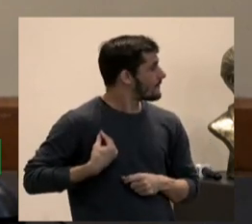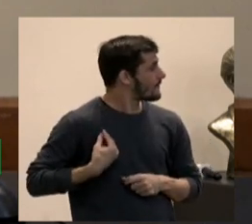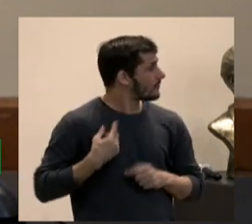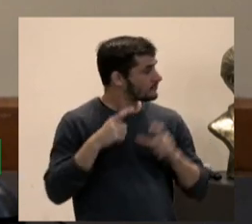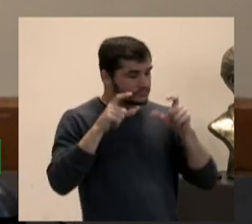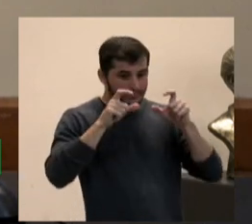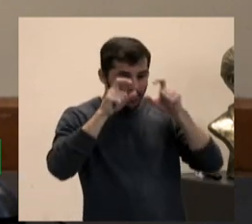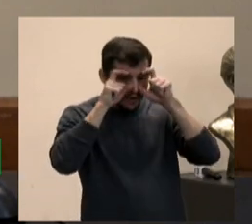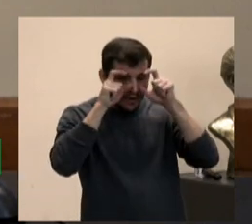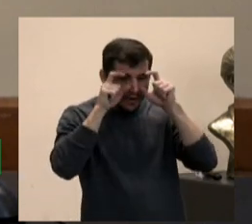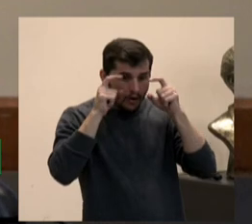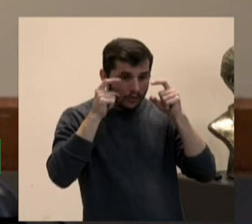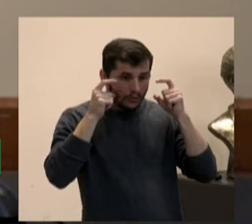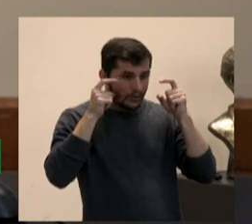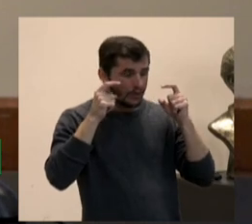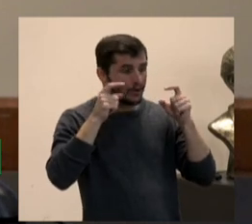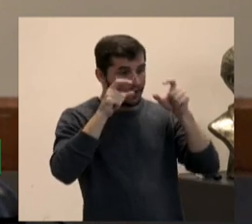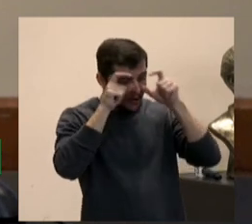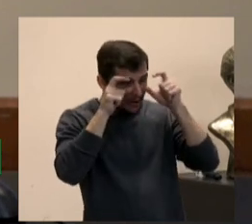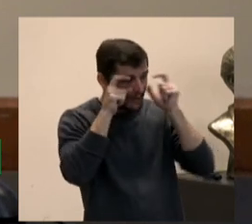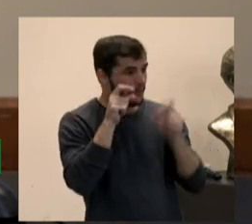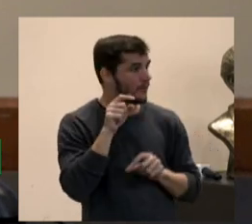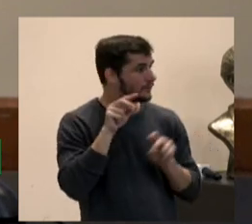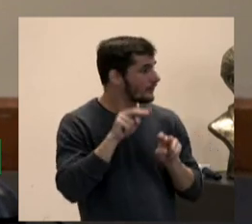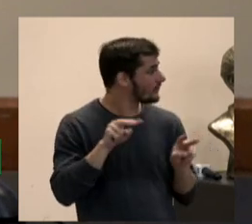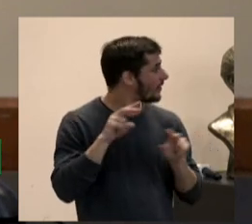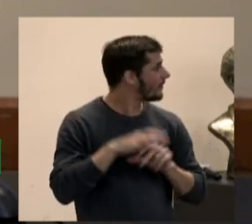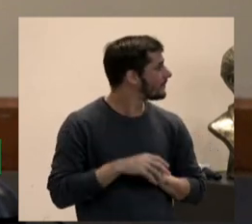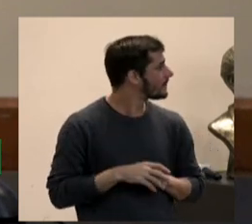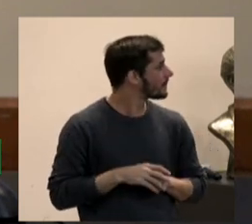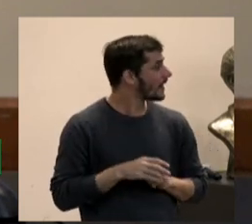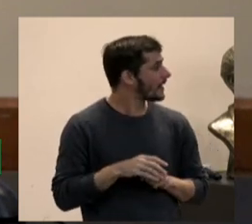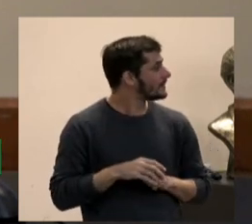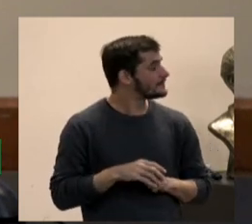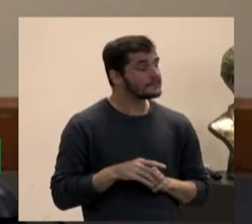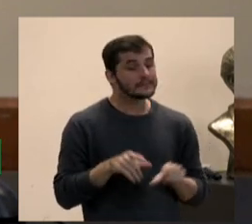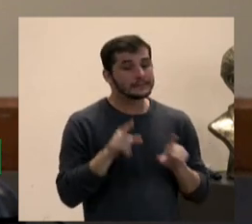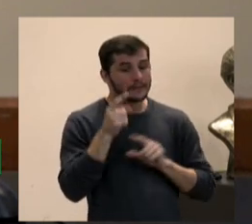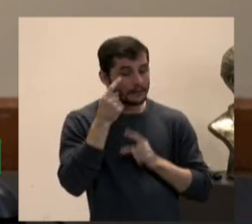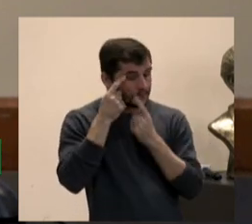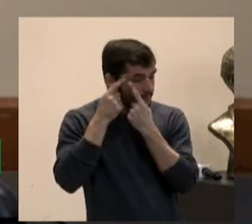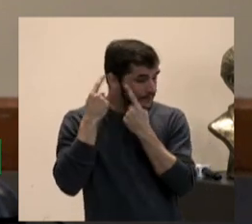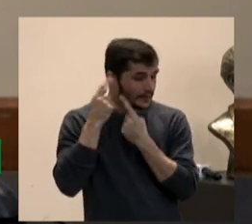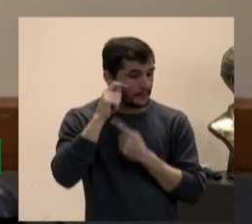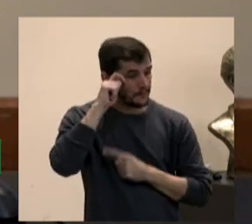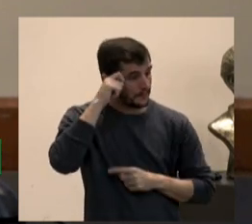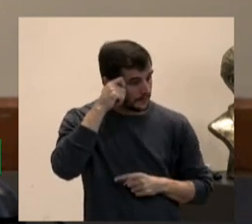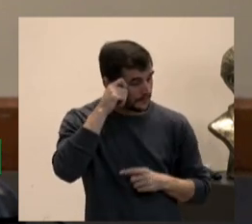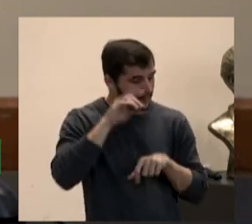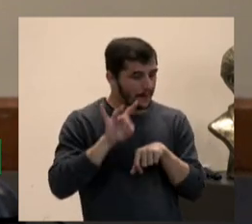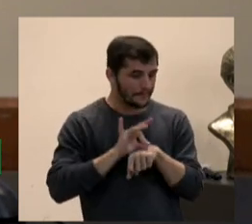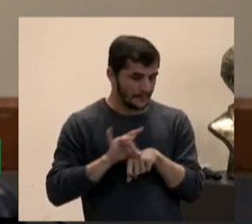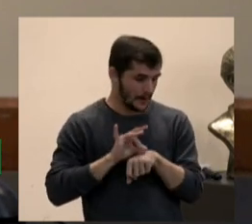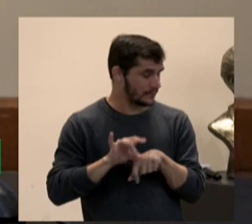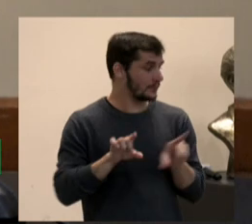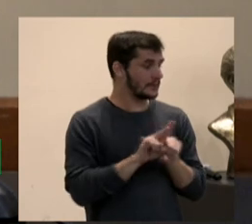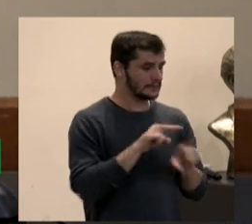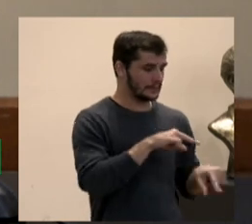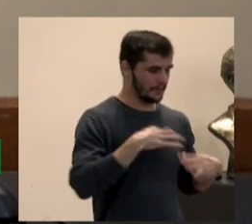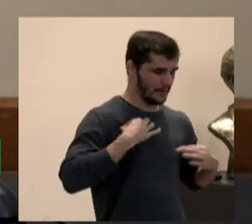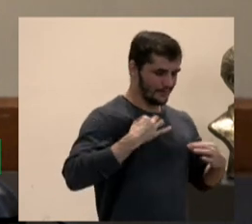escuro e também, escuro não, desculpa, com aro preto e uma blusa preta.